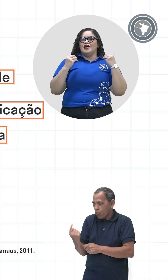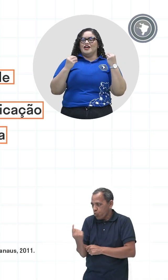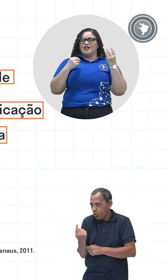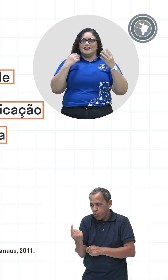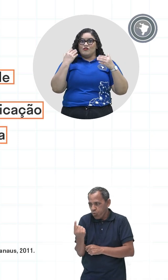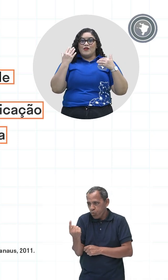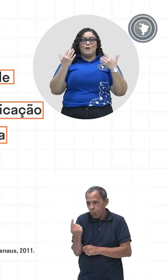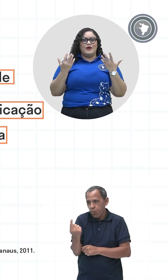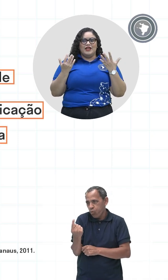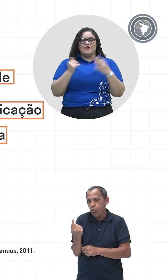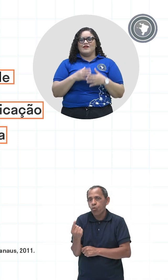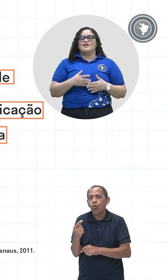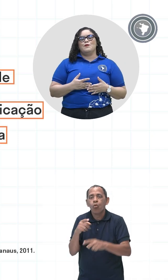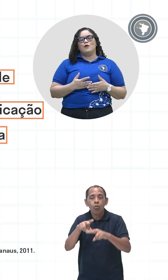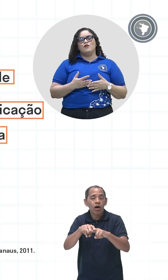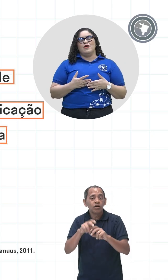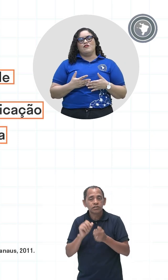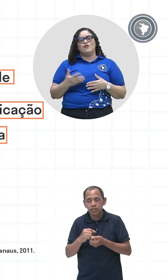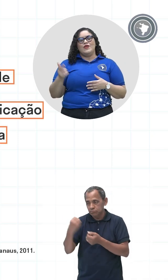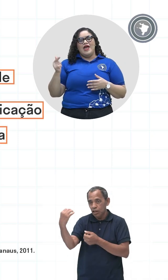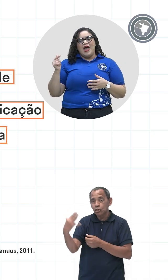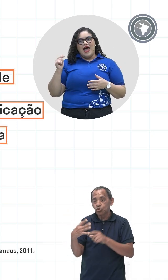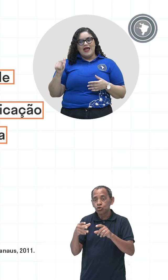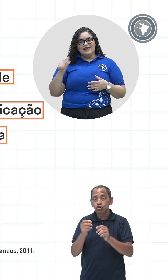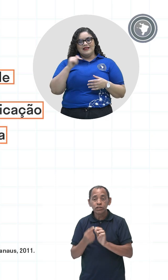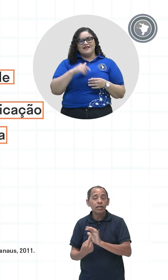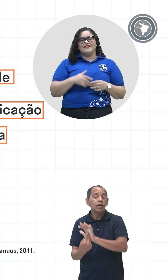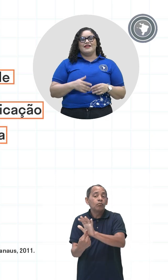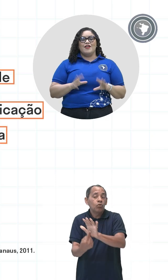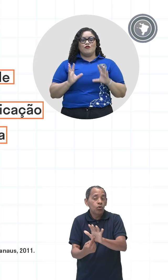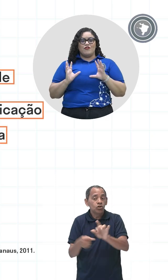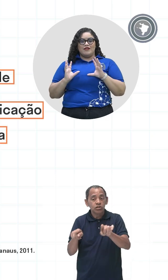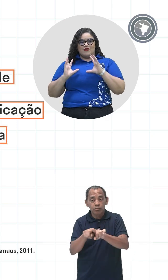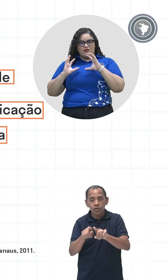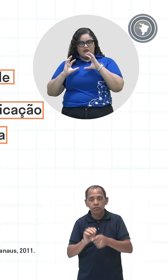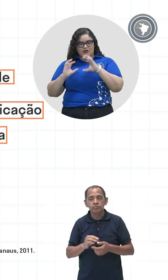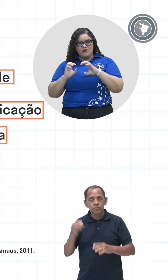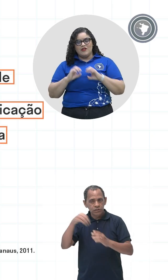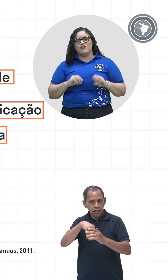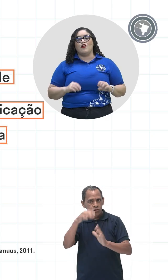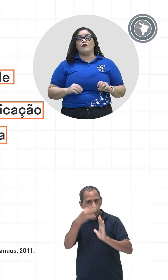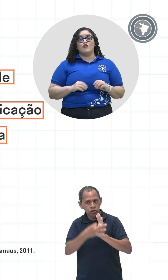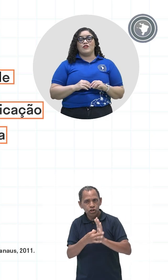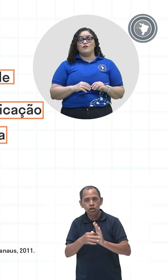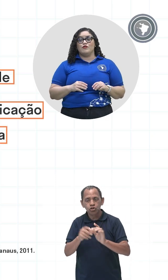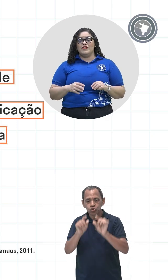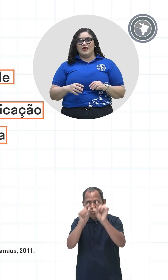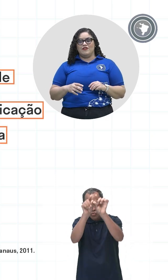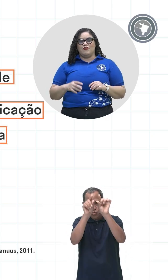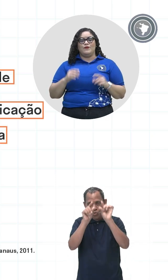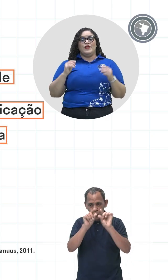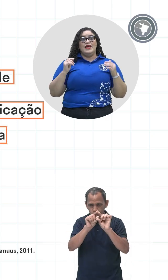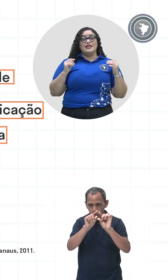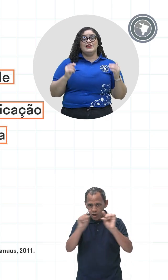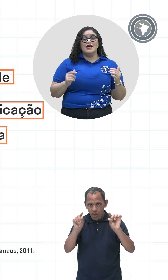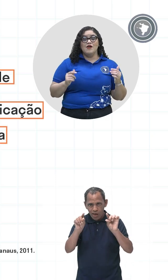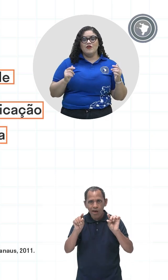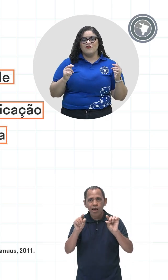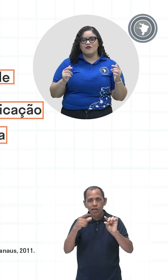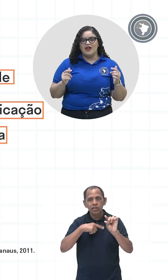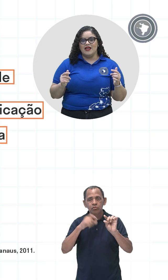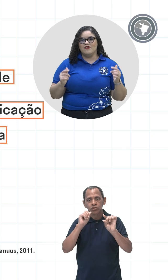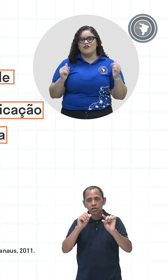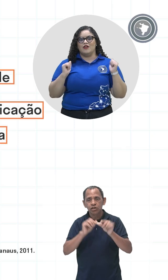luminosidade, do seu brilho e assim por diante. Ainda nesse trecho, já na nossa segunda estrofe, nós temos o seguinte: